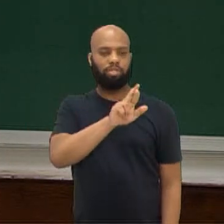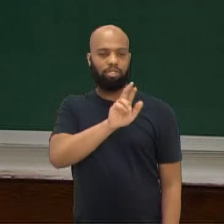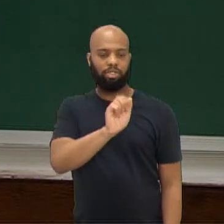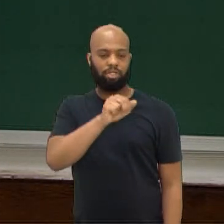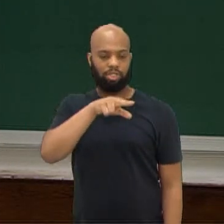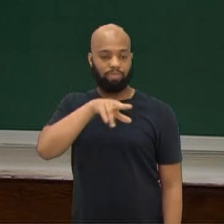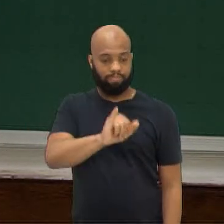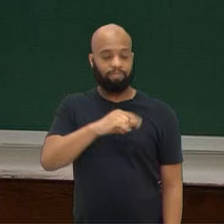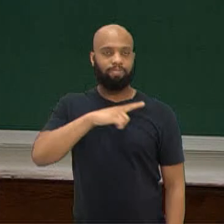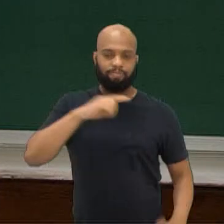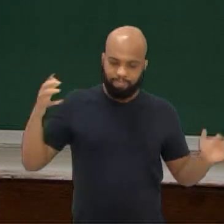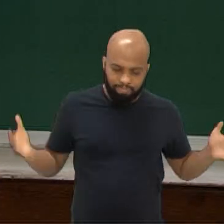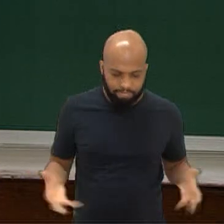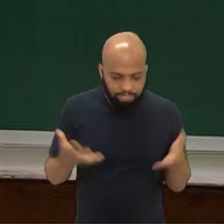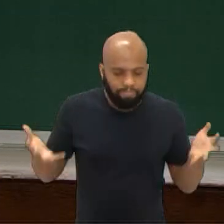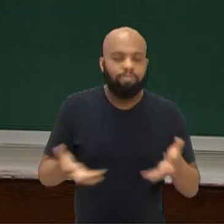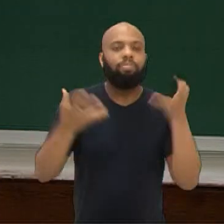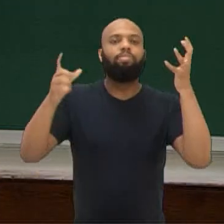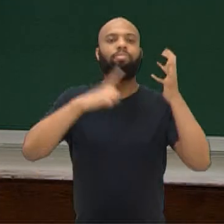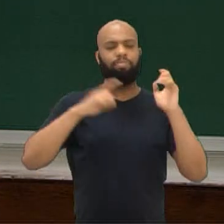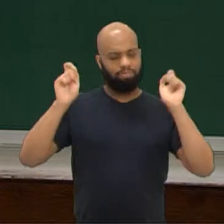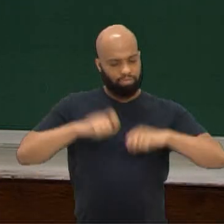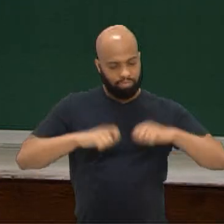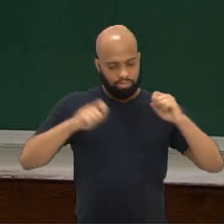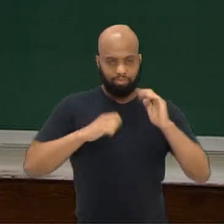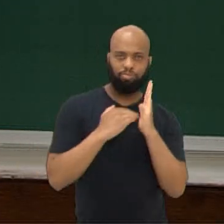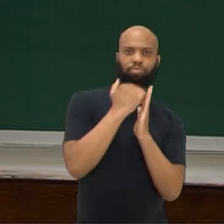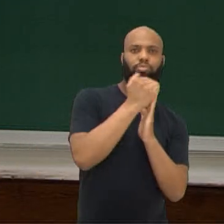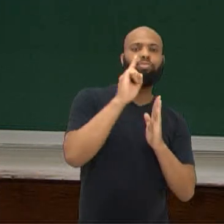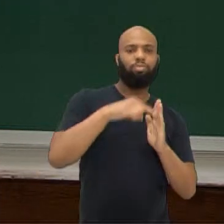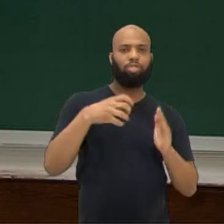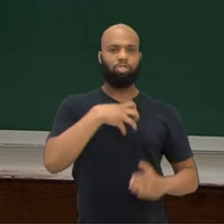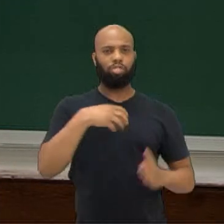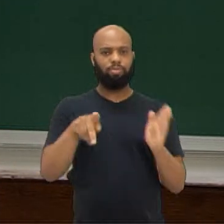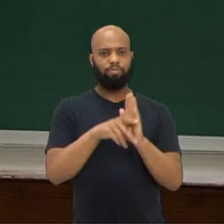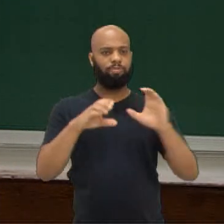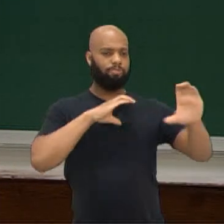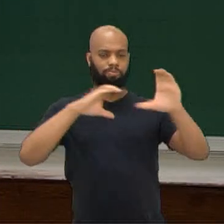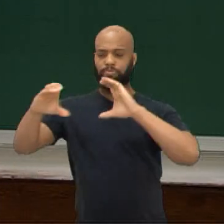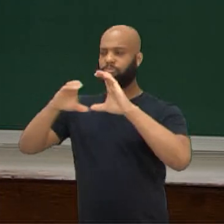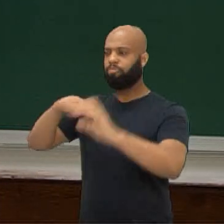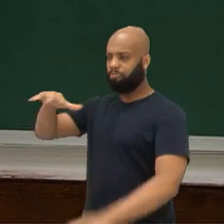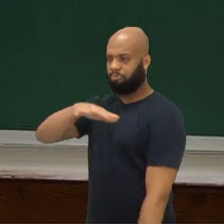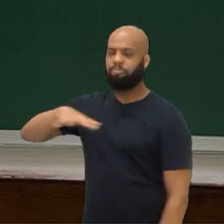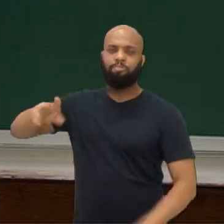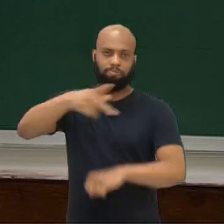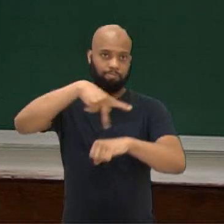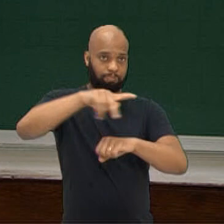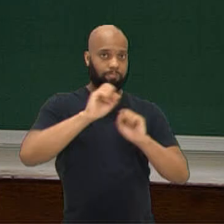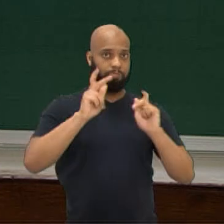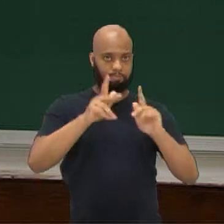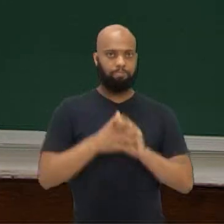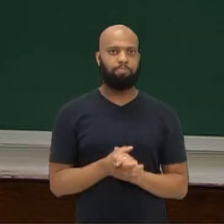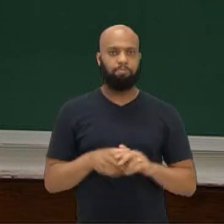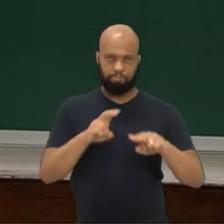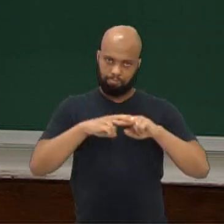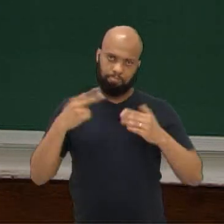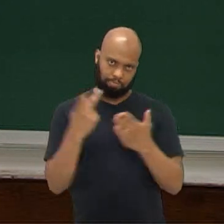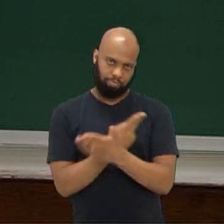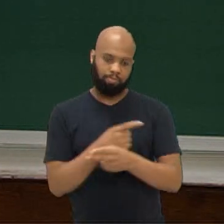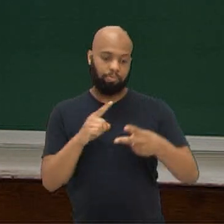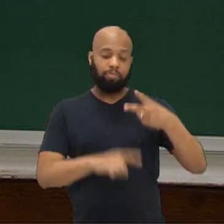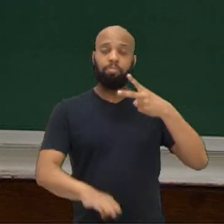ainda valorizado, potencializando ele como instrumento de comunicação daquela nação. Ok?